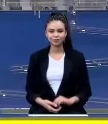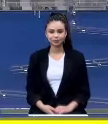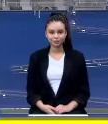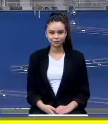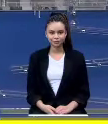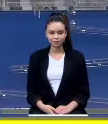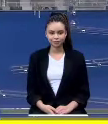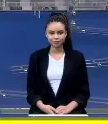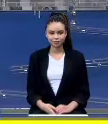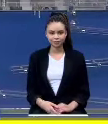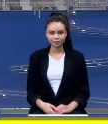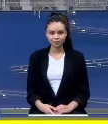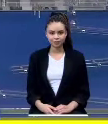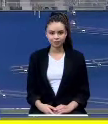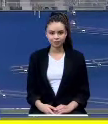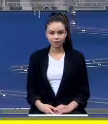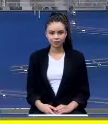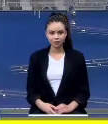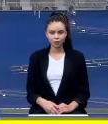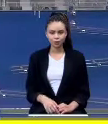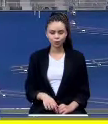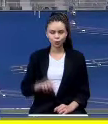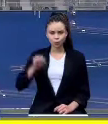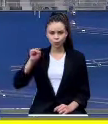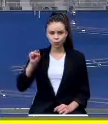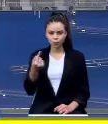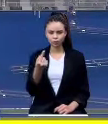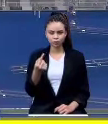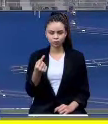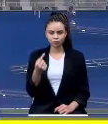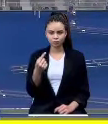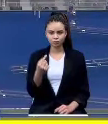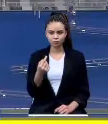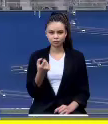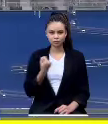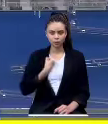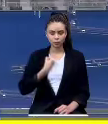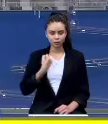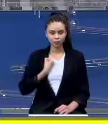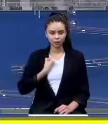chamar? O sétimo e último número da Time Mania.